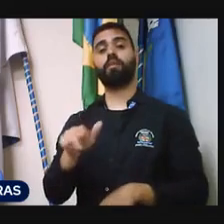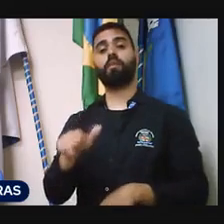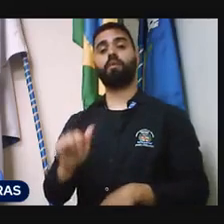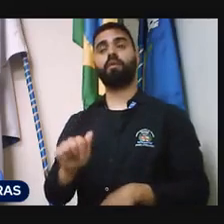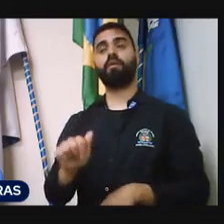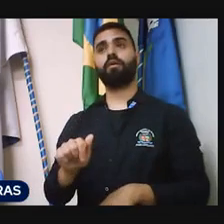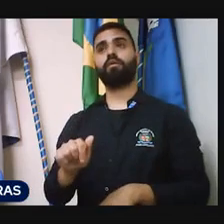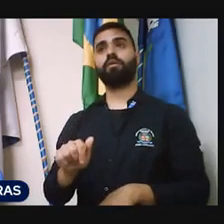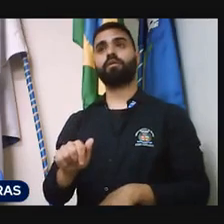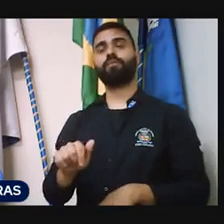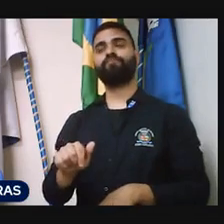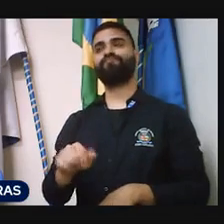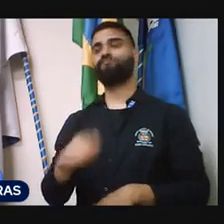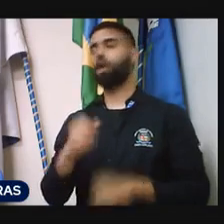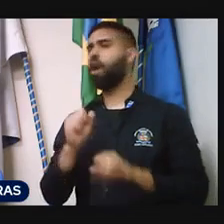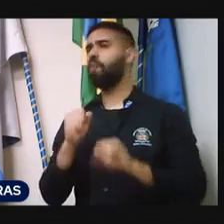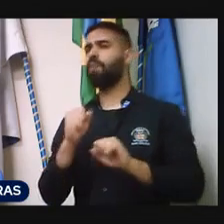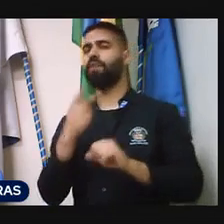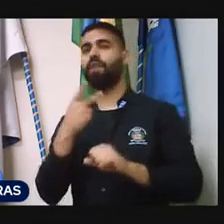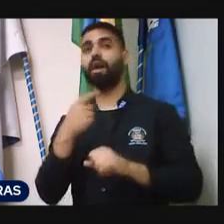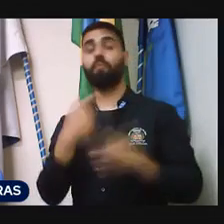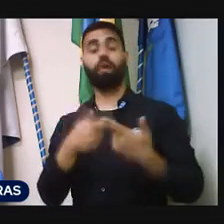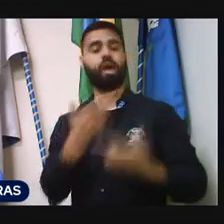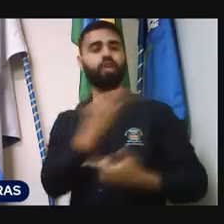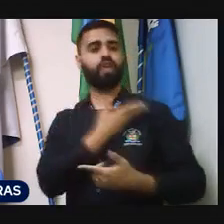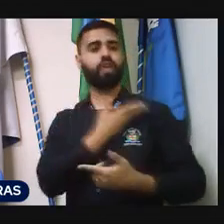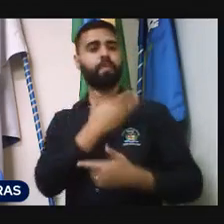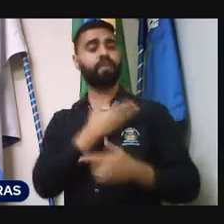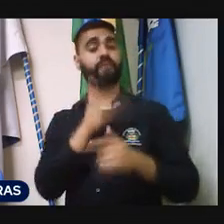amizade aí até que transcende amigas